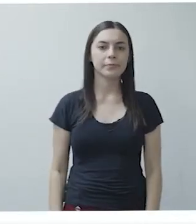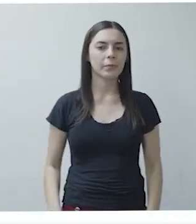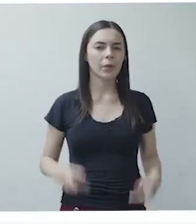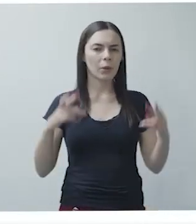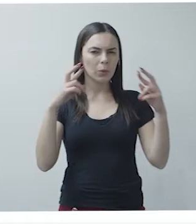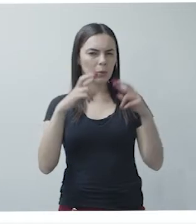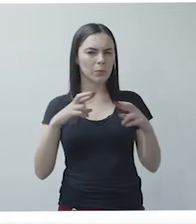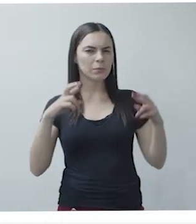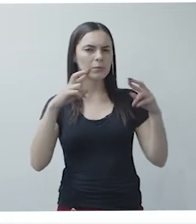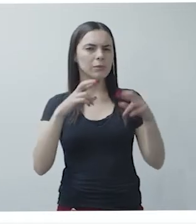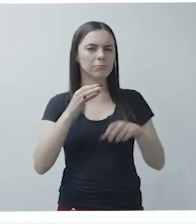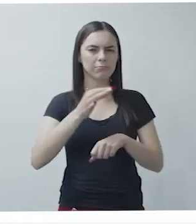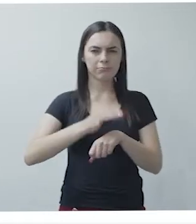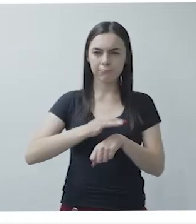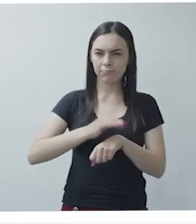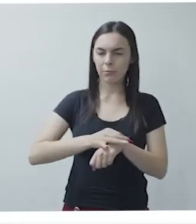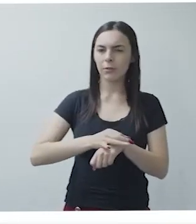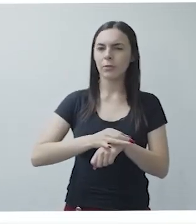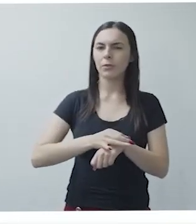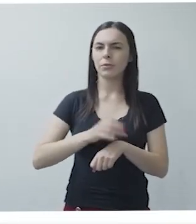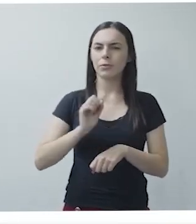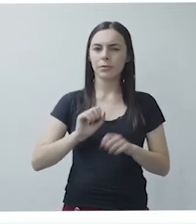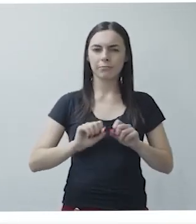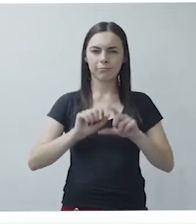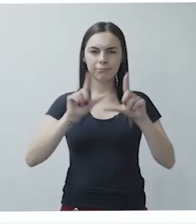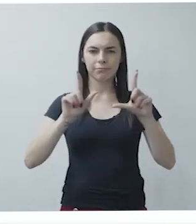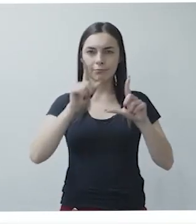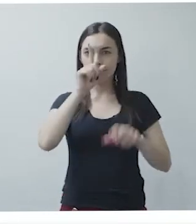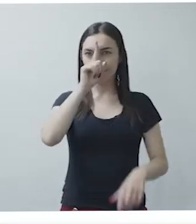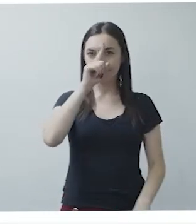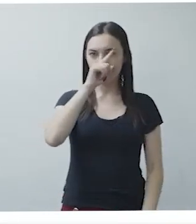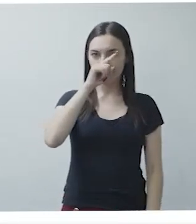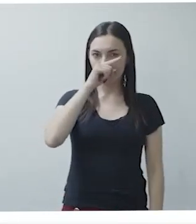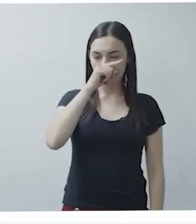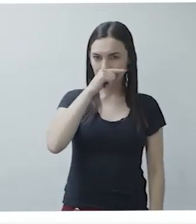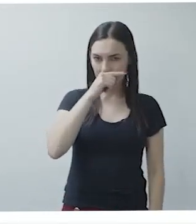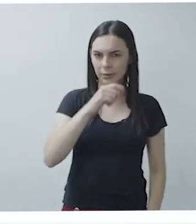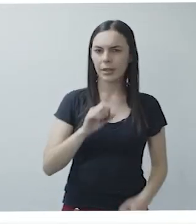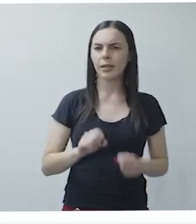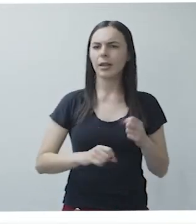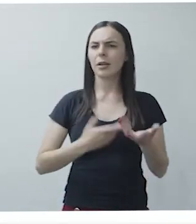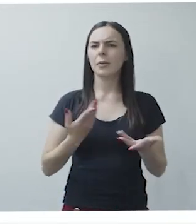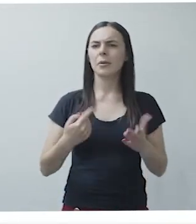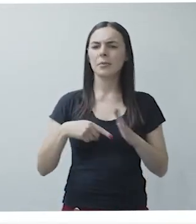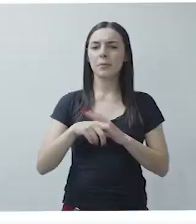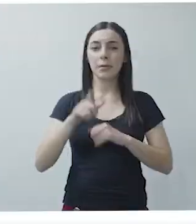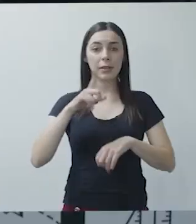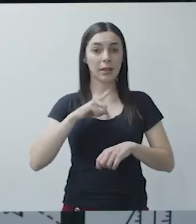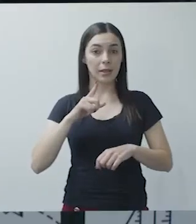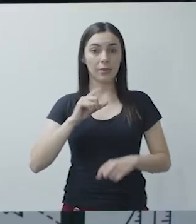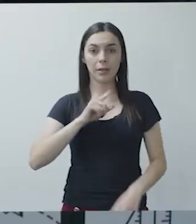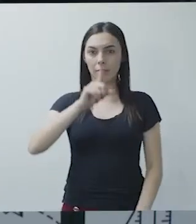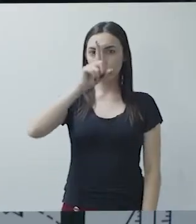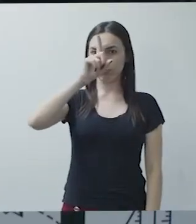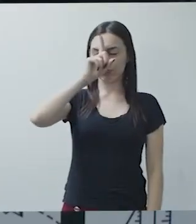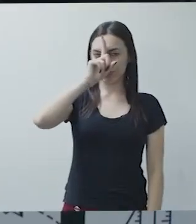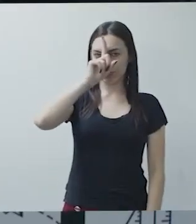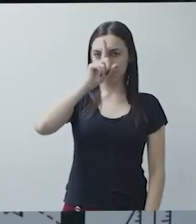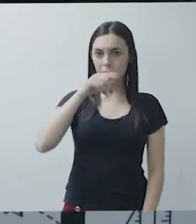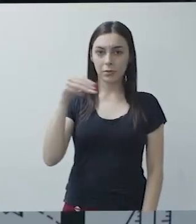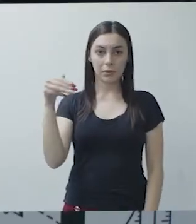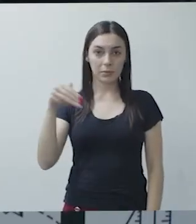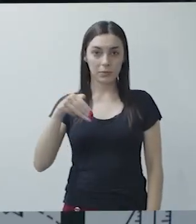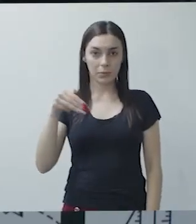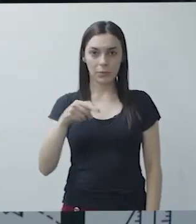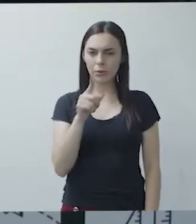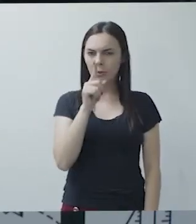esse relógio, né? É um relógio analógico. Nesse relógio temos o ponteiro grande, que indica os